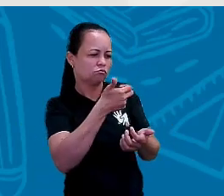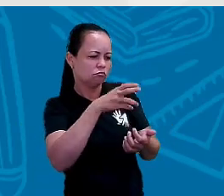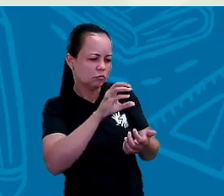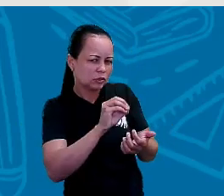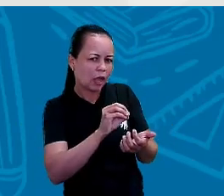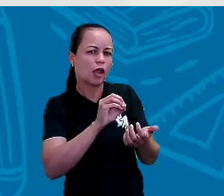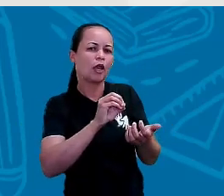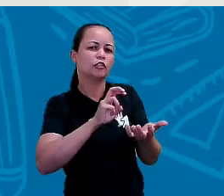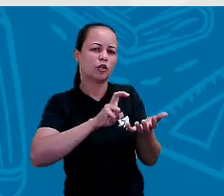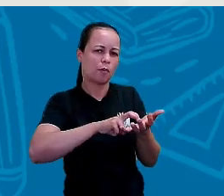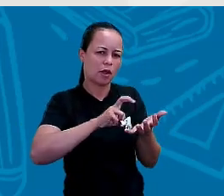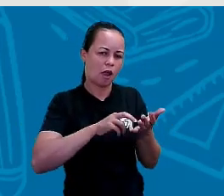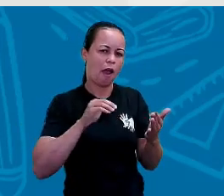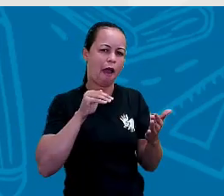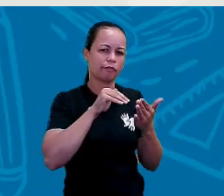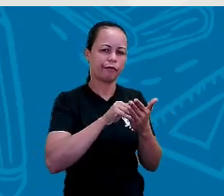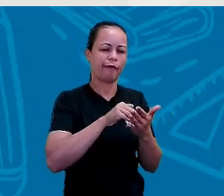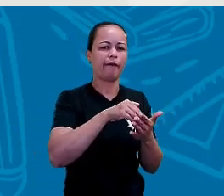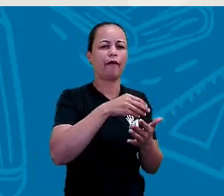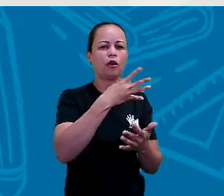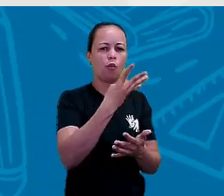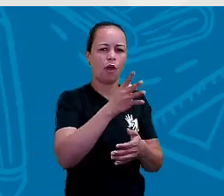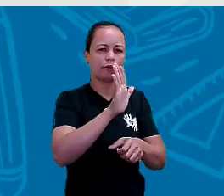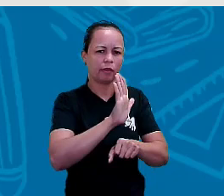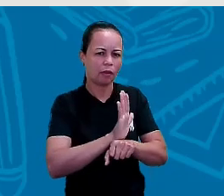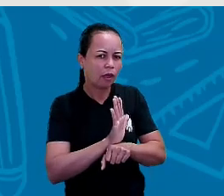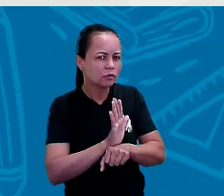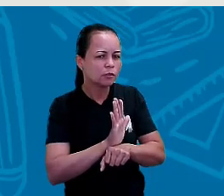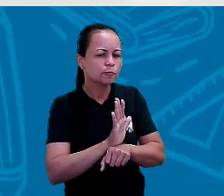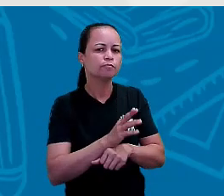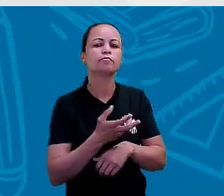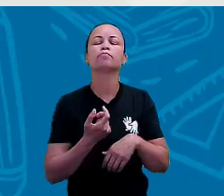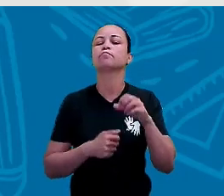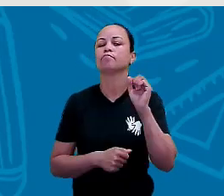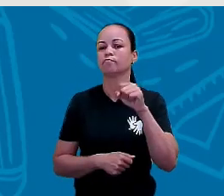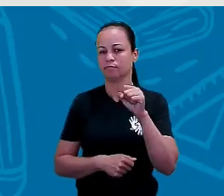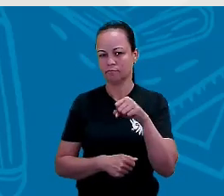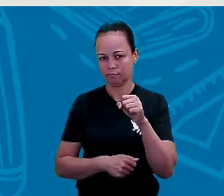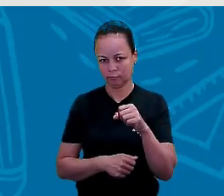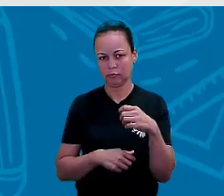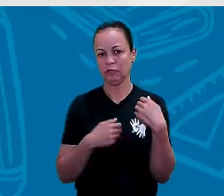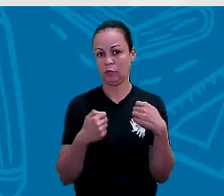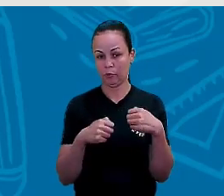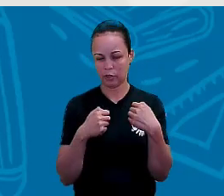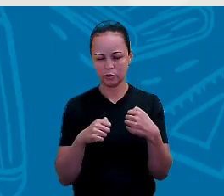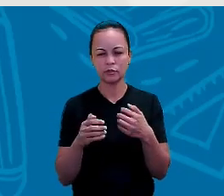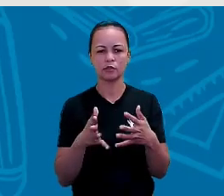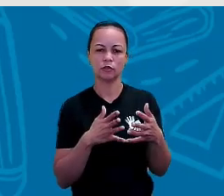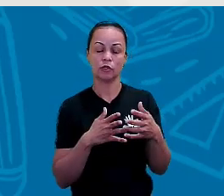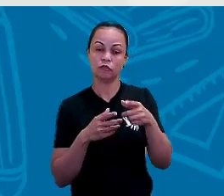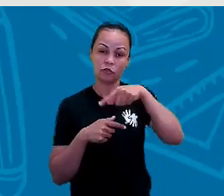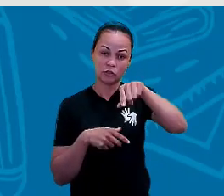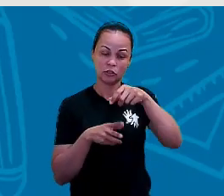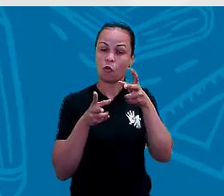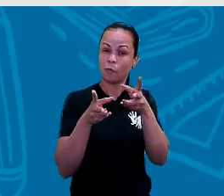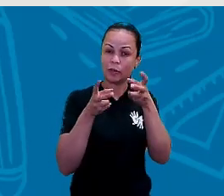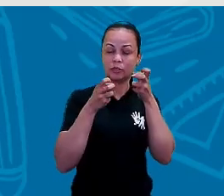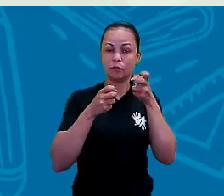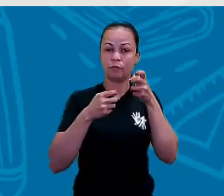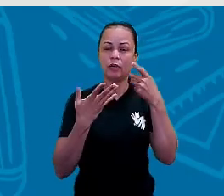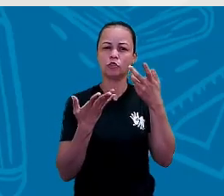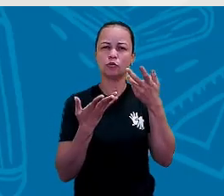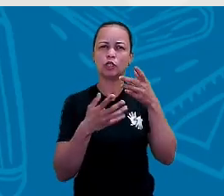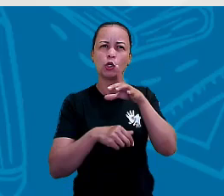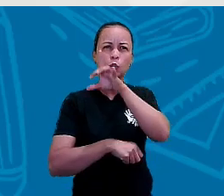protetor solar. Porque apesar daquele dia nublado, a gente às vezes, e eu tenho certeza que você vai perceber isso, que mesmo que o dia esteja